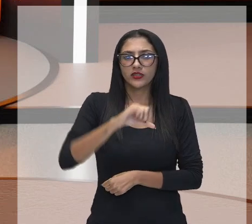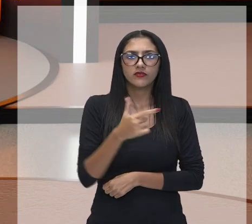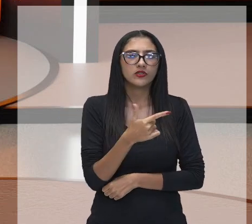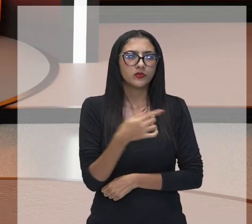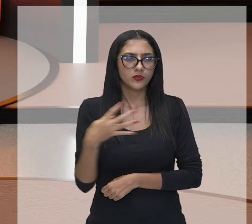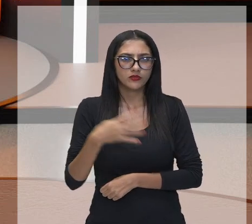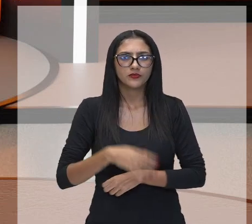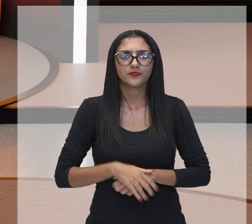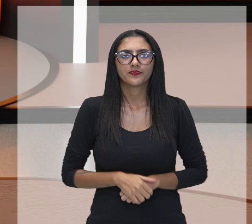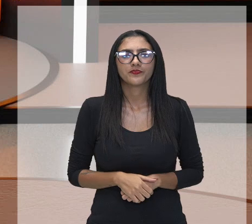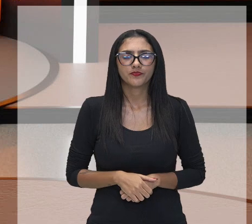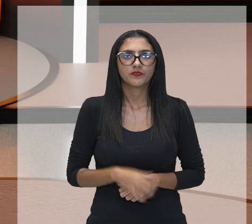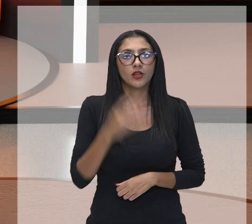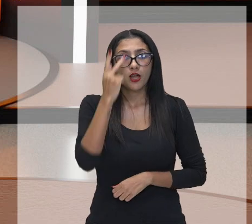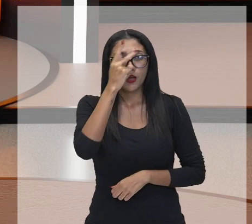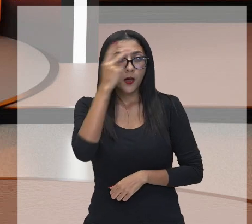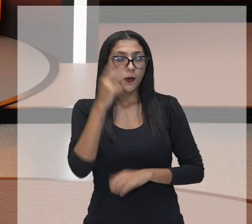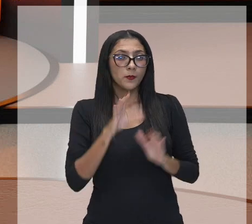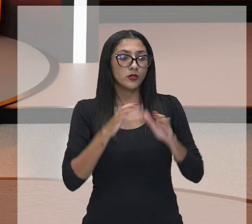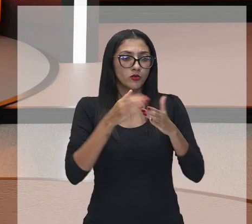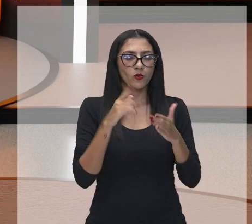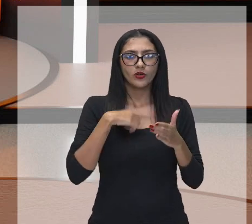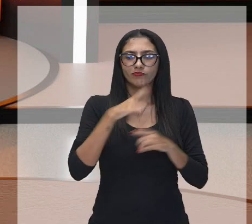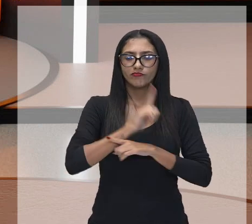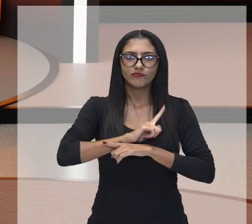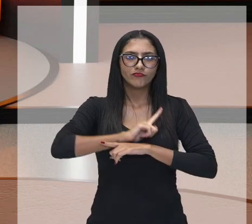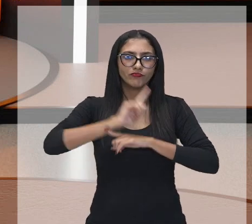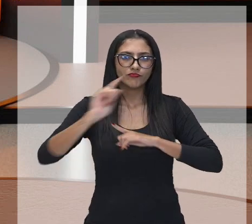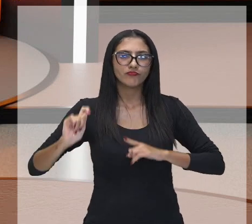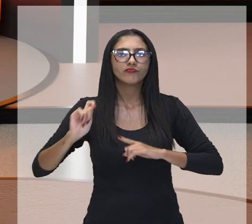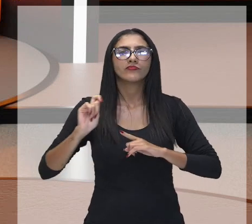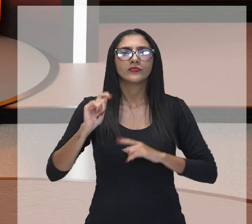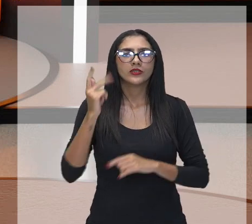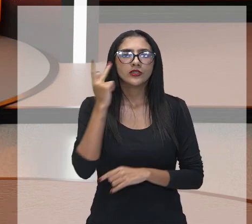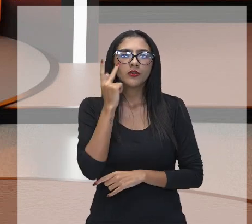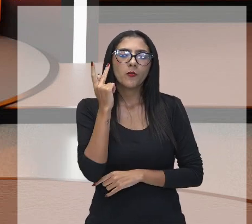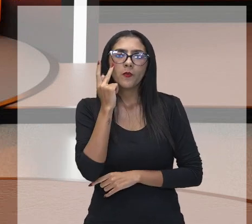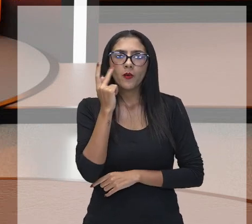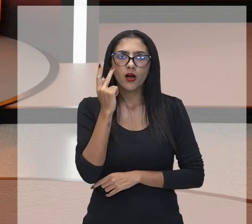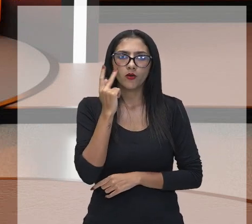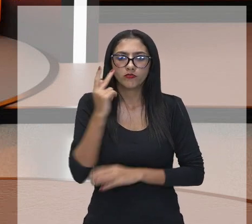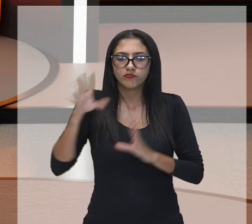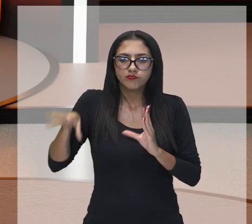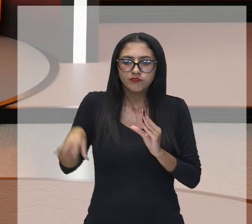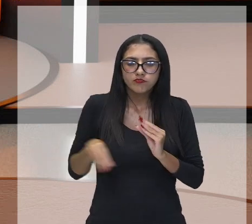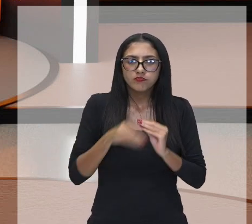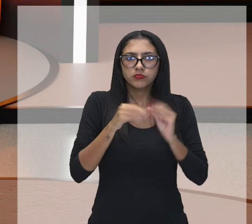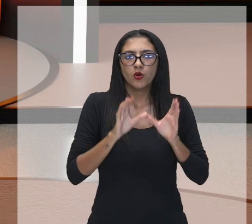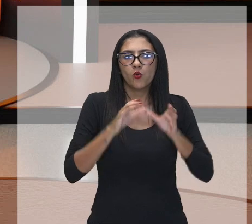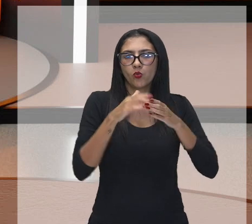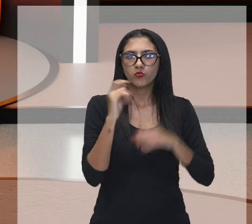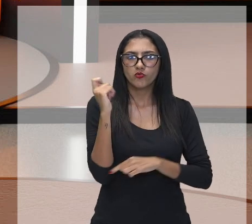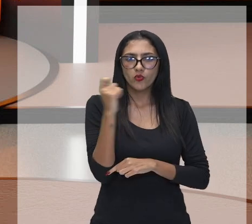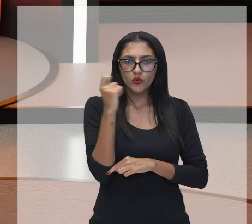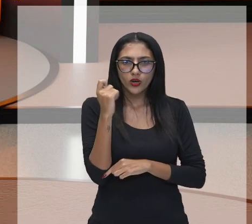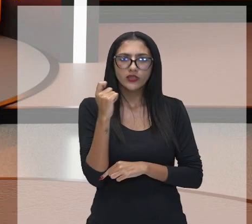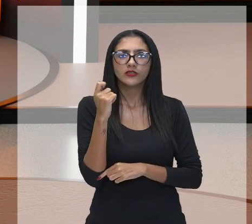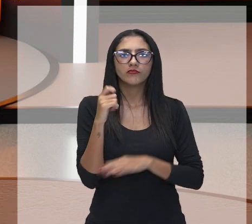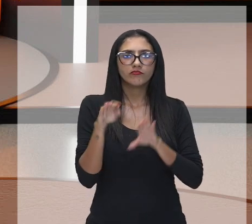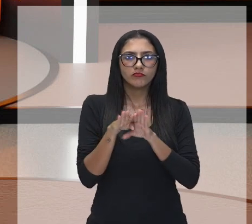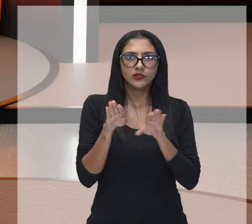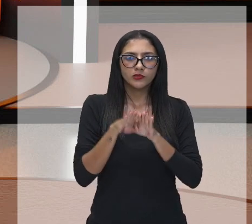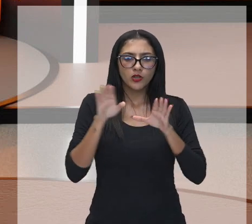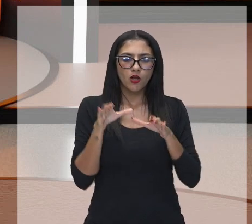Os revoltosos fugiram de São Paulo e uniram-se com os tenentistas do Rio Grande do Sul, formando a